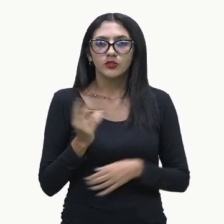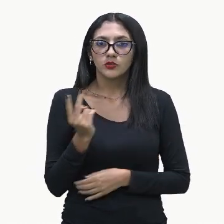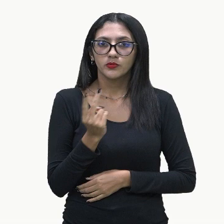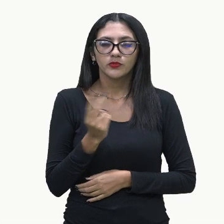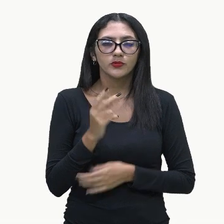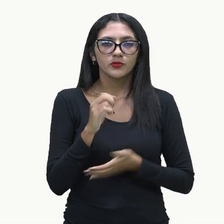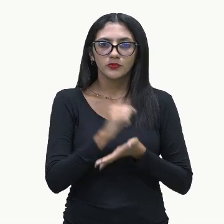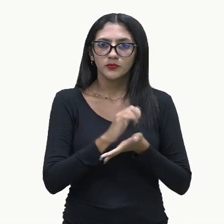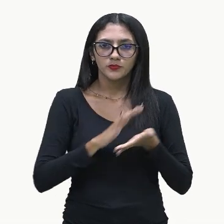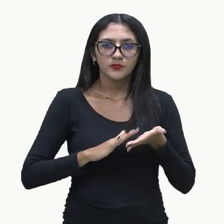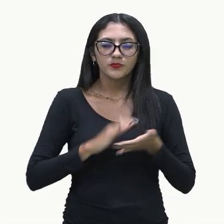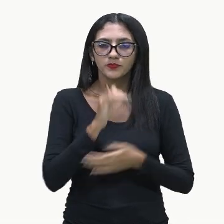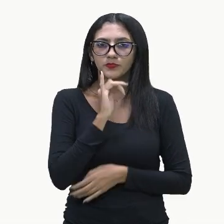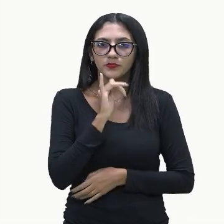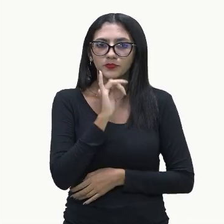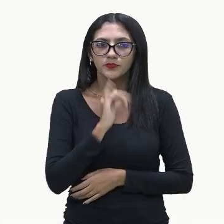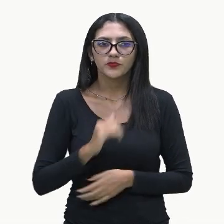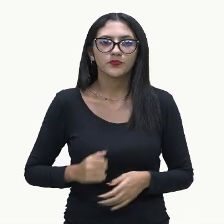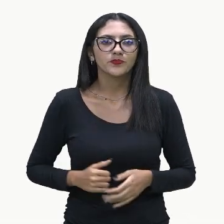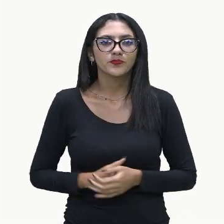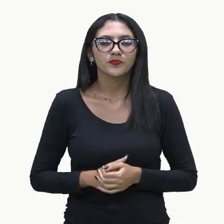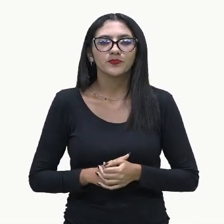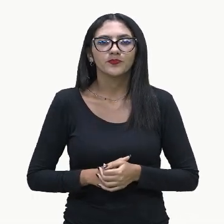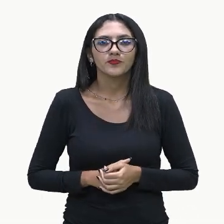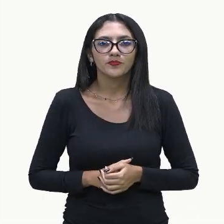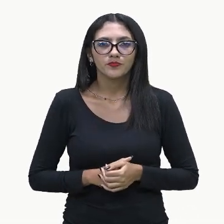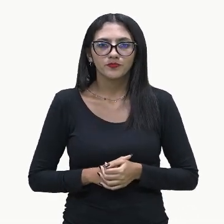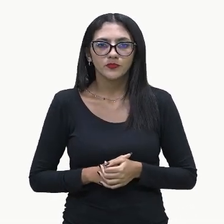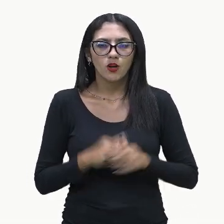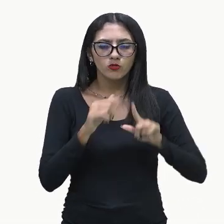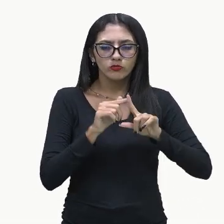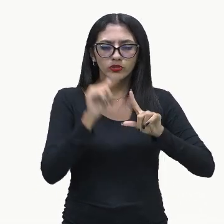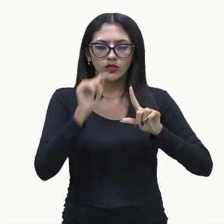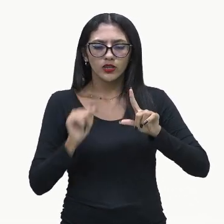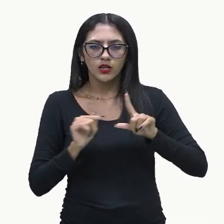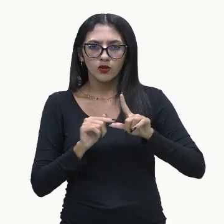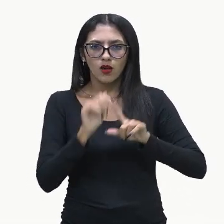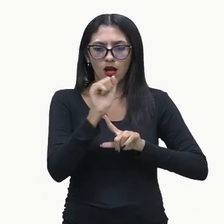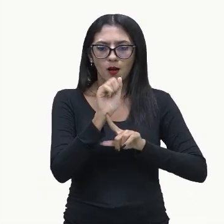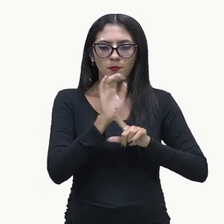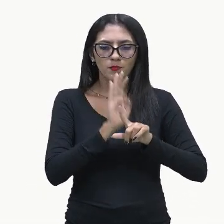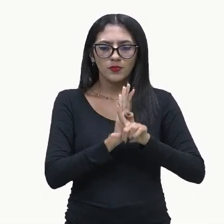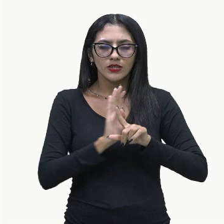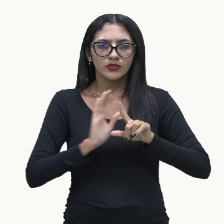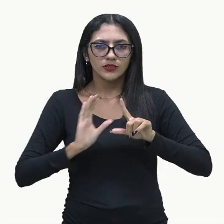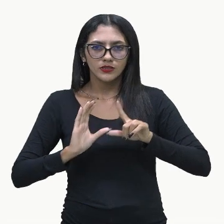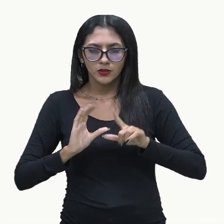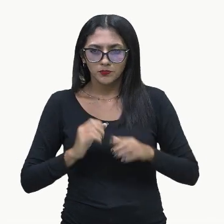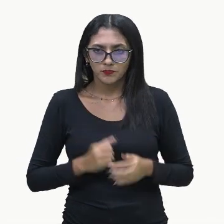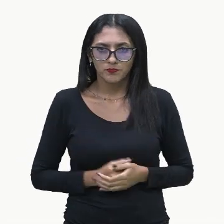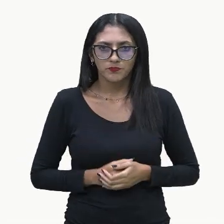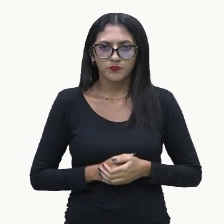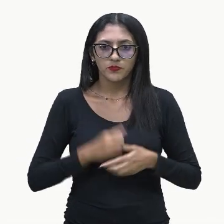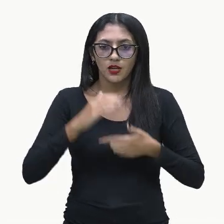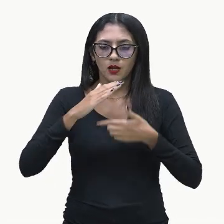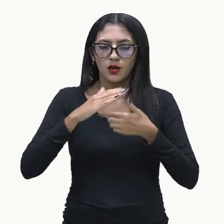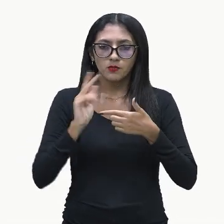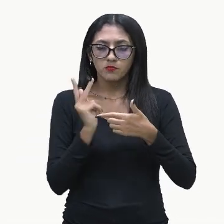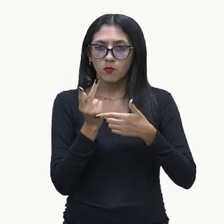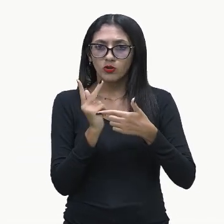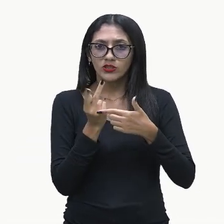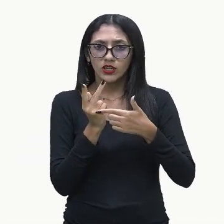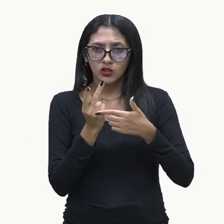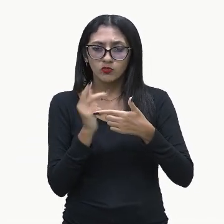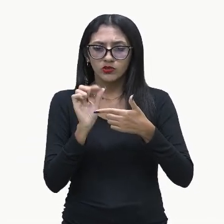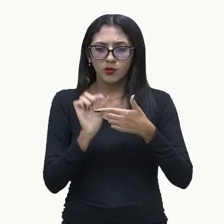Em um triângulo retângulo ABC, a hipotenusa mede 13 centímetros, né? A igual a 13